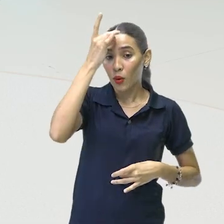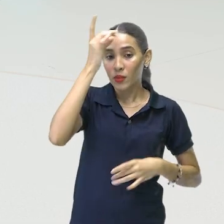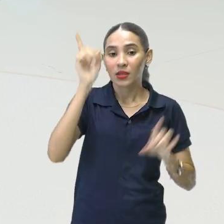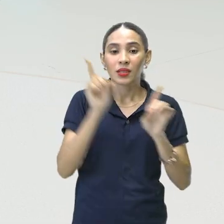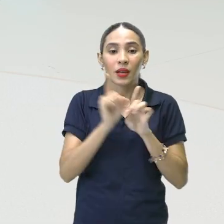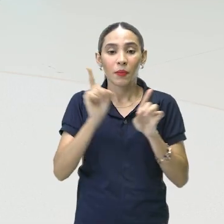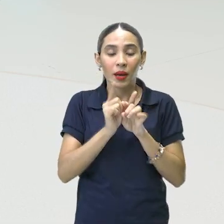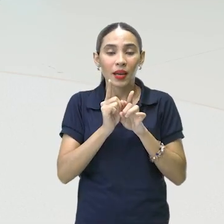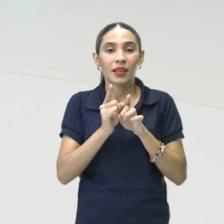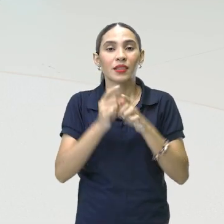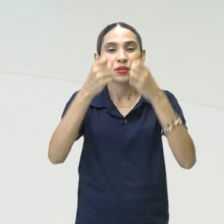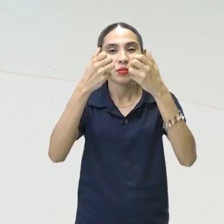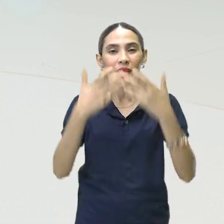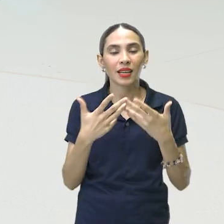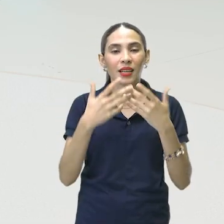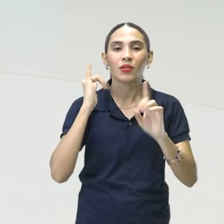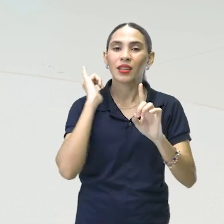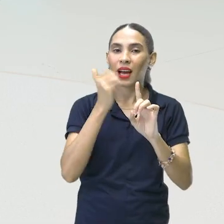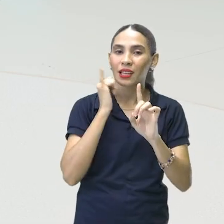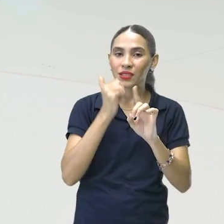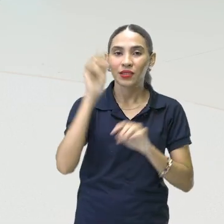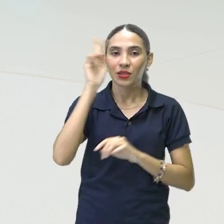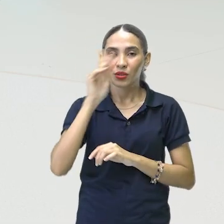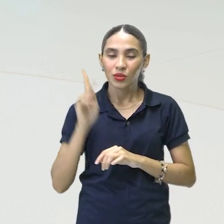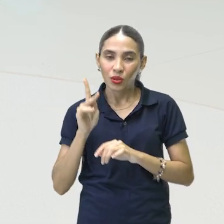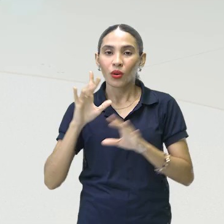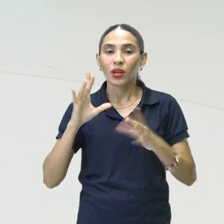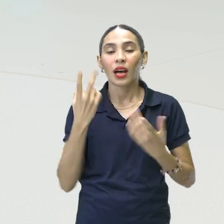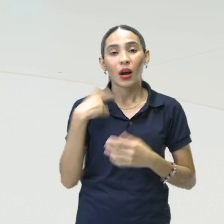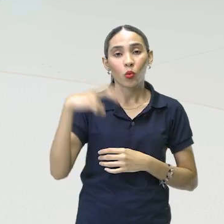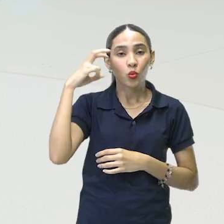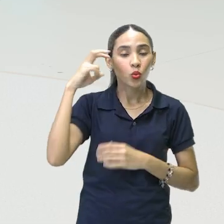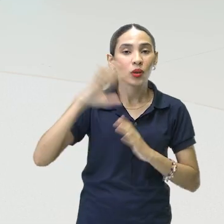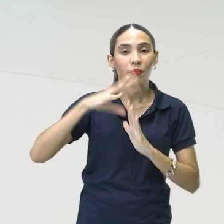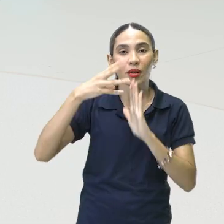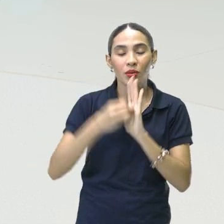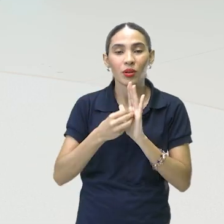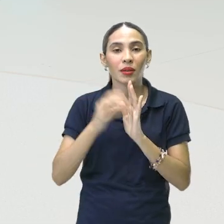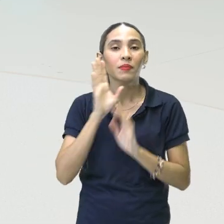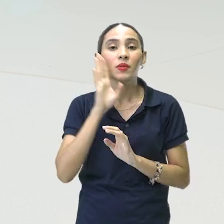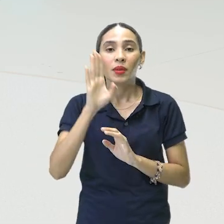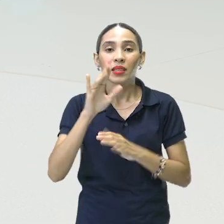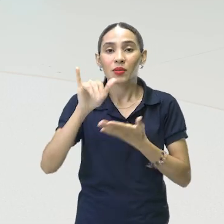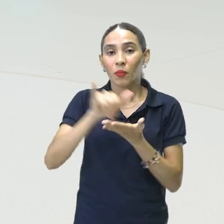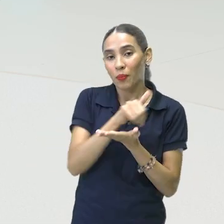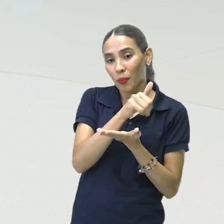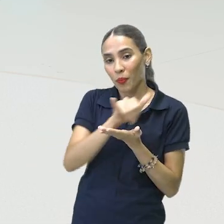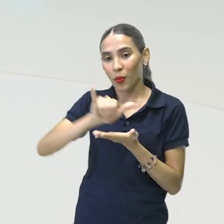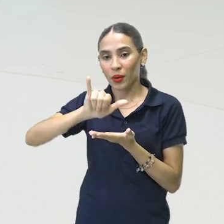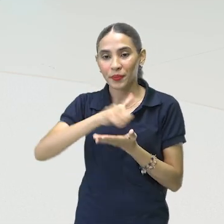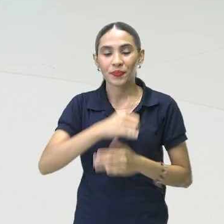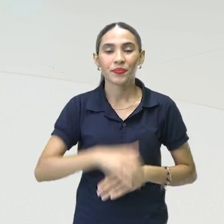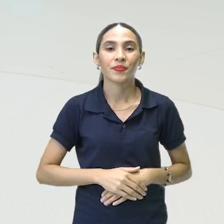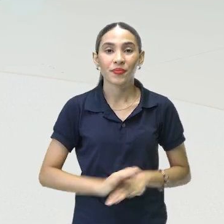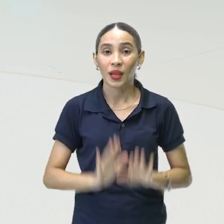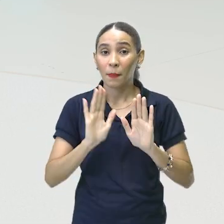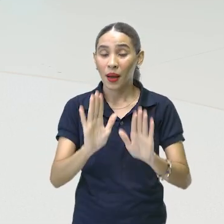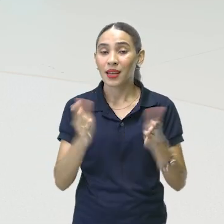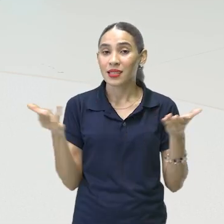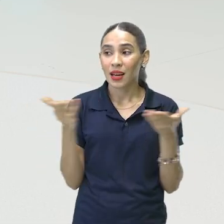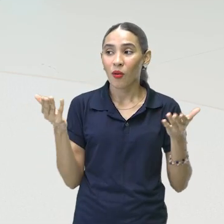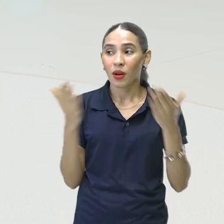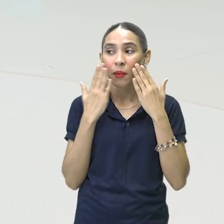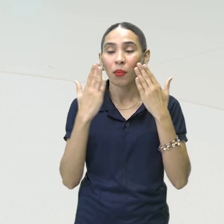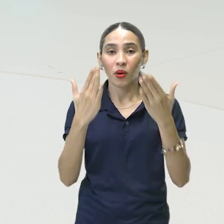performance, contando histórias relacionadas à cultura amazônica, com destaque para o Boi Bubá. E agora nós